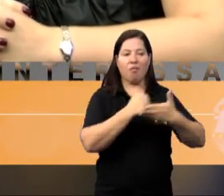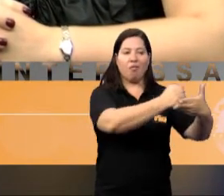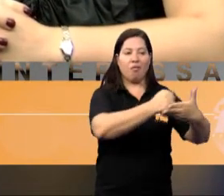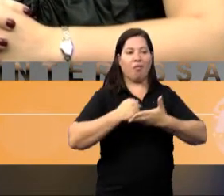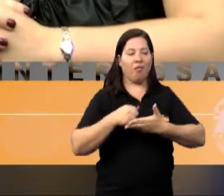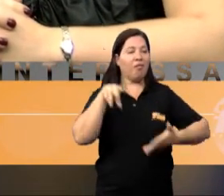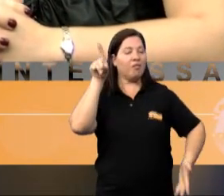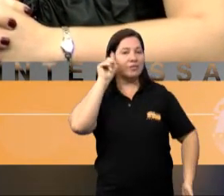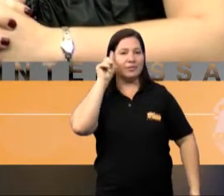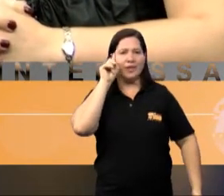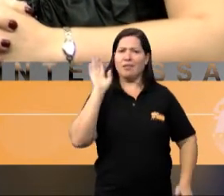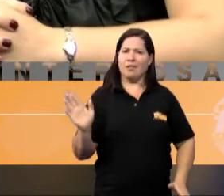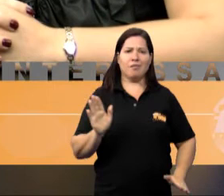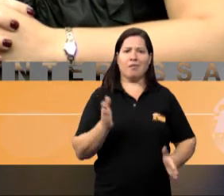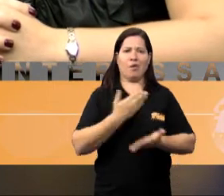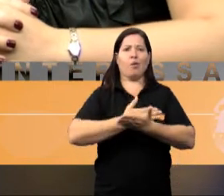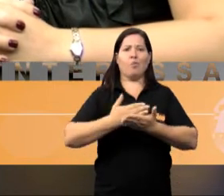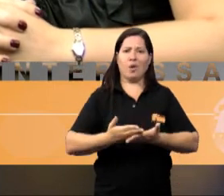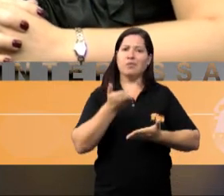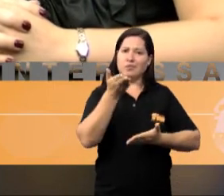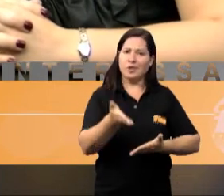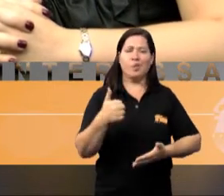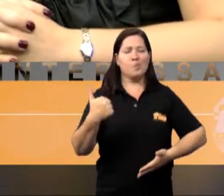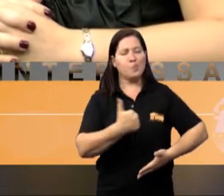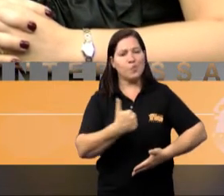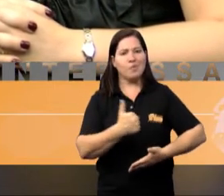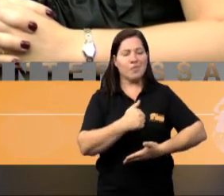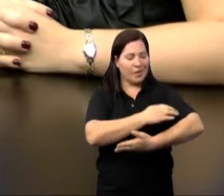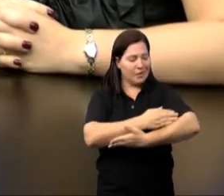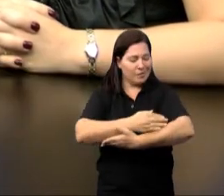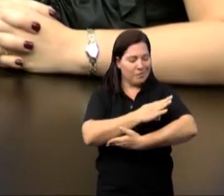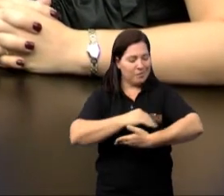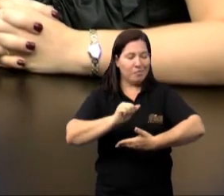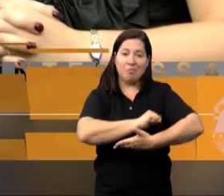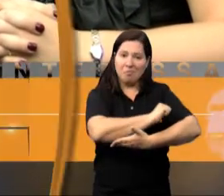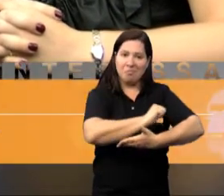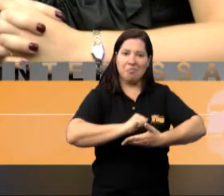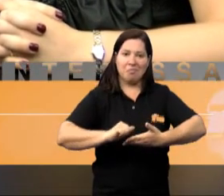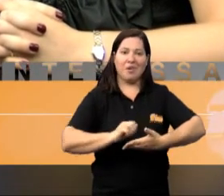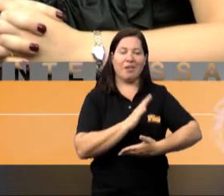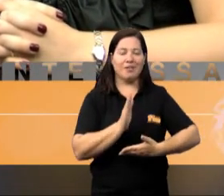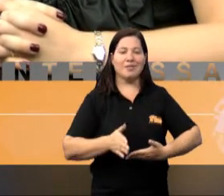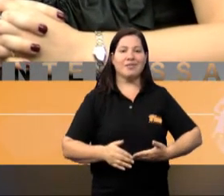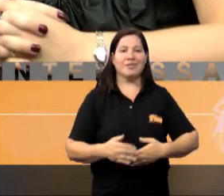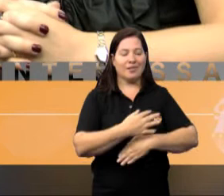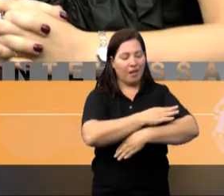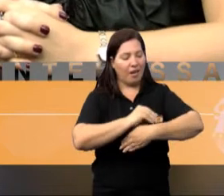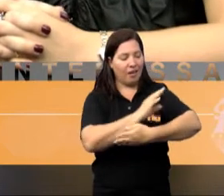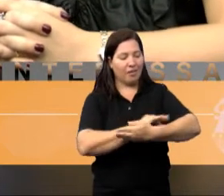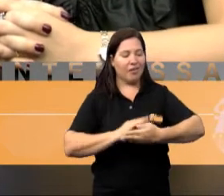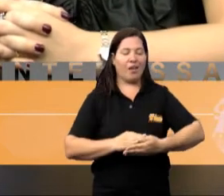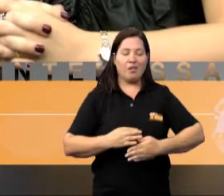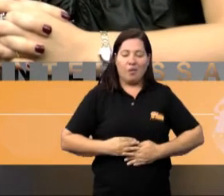ela começa com você no primeiro banho, quem sabe, professora, No útero, não é? Colocando